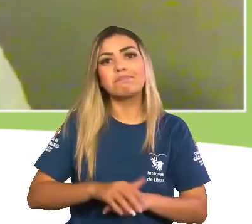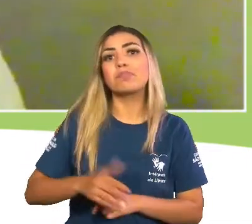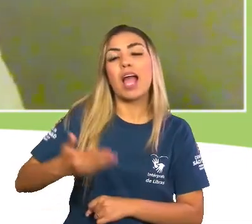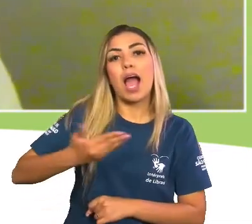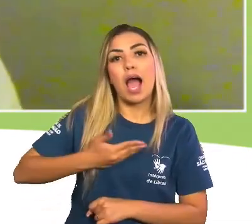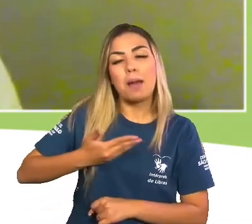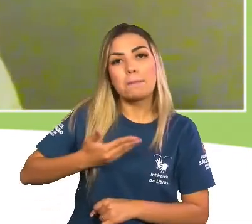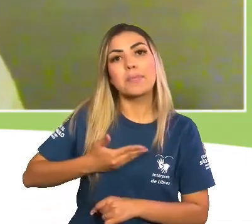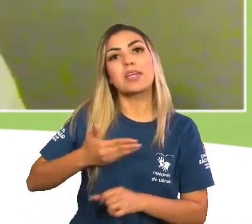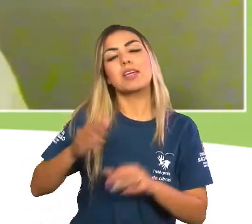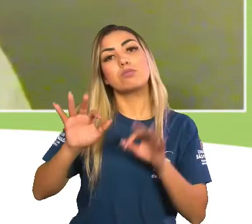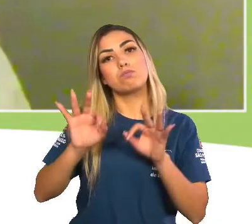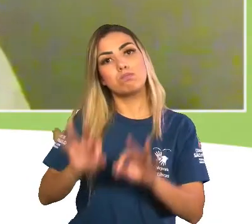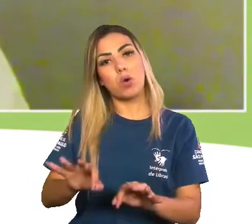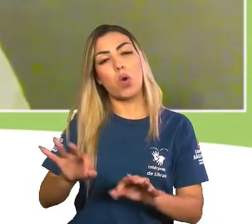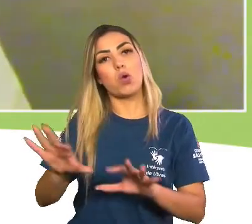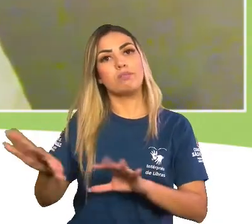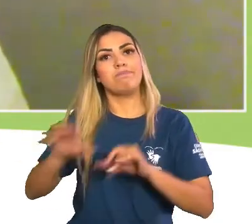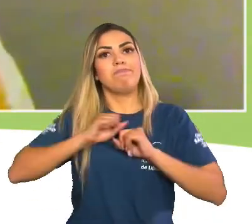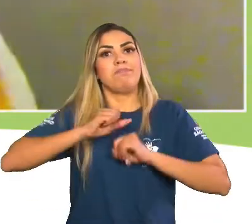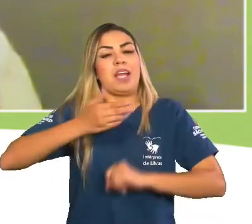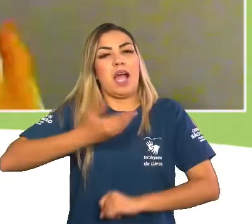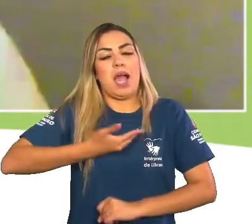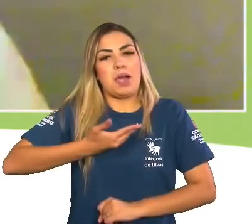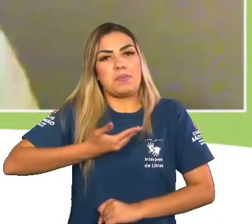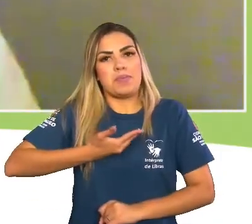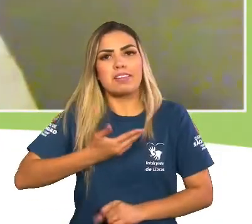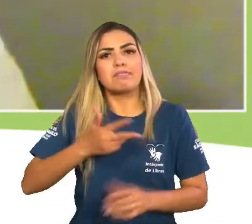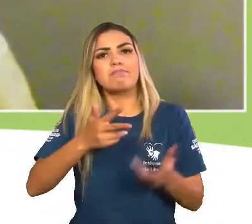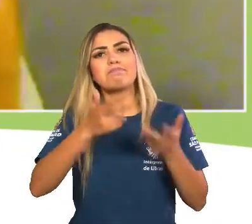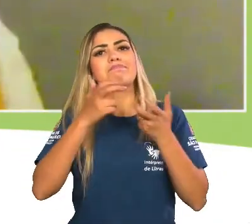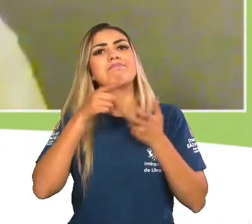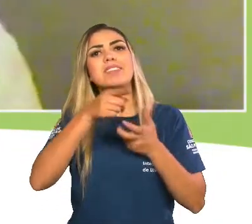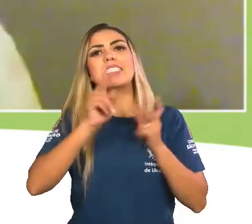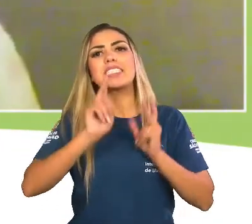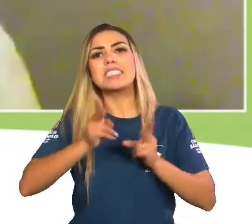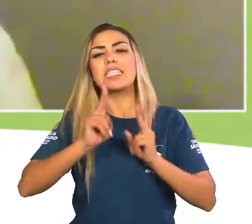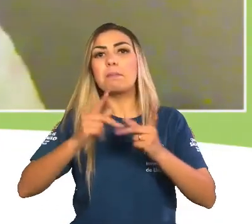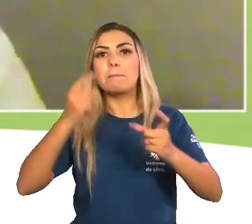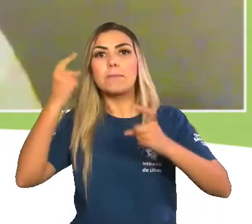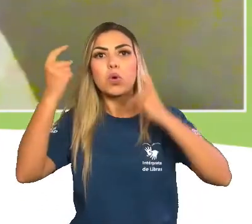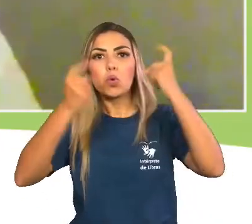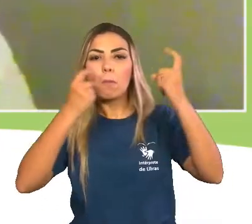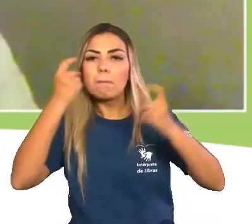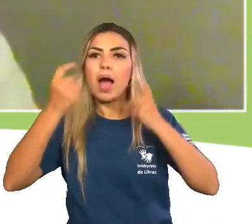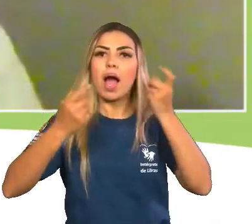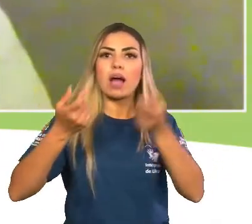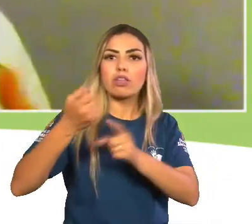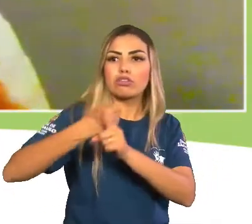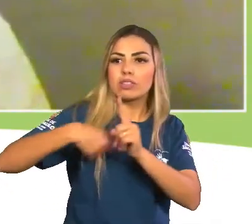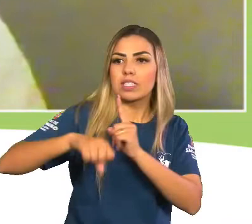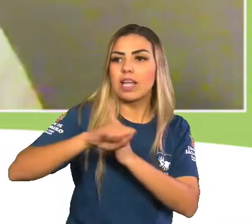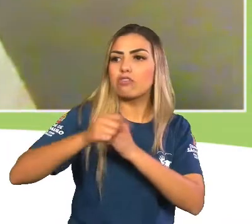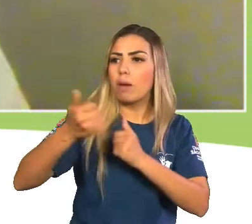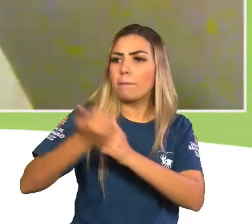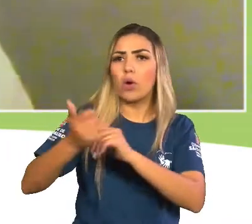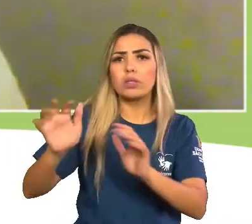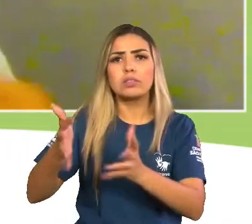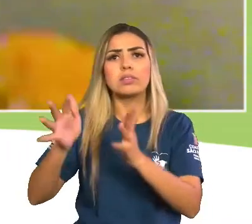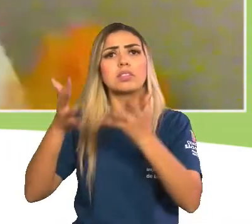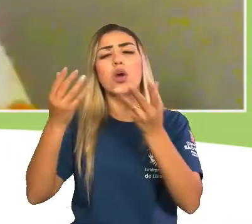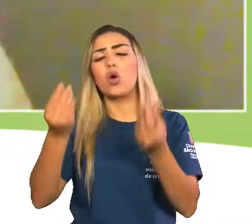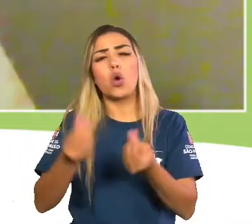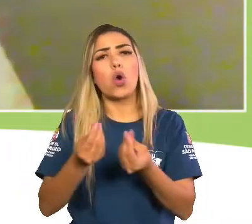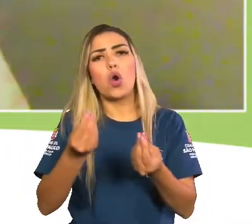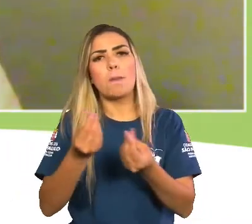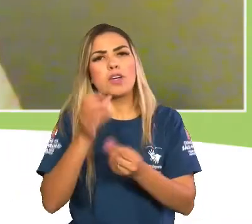amizade. Ele sempre se mostrava muito preocupado em dar um retorno para a sociedade, eu não digo só